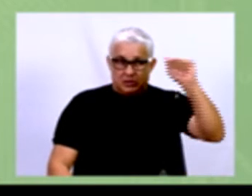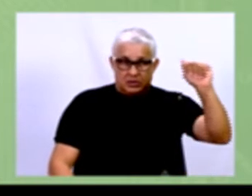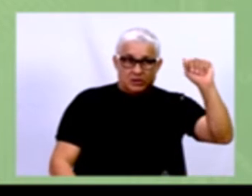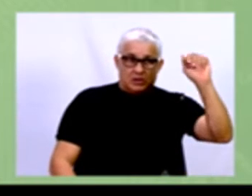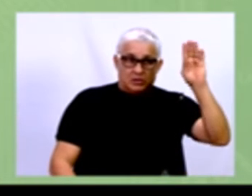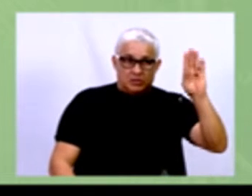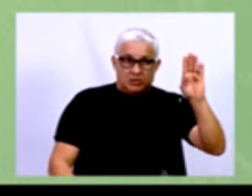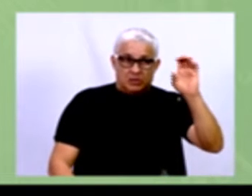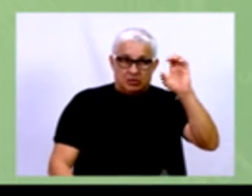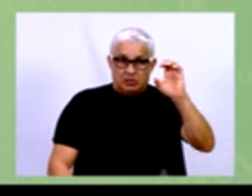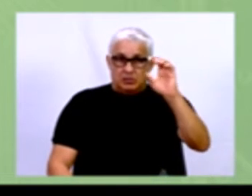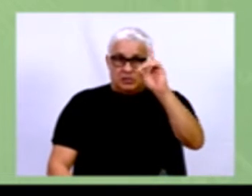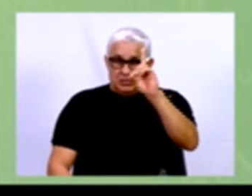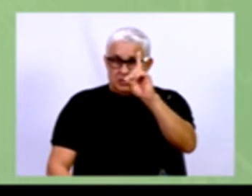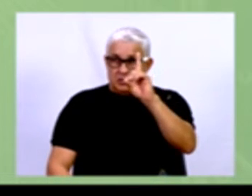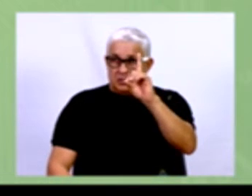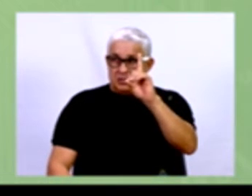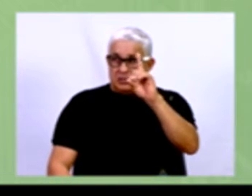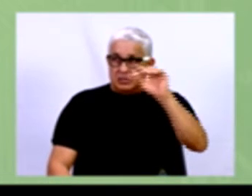pegar a borrachinha aqui.